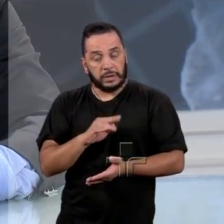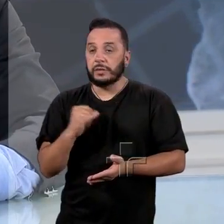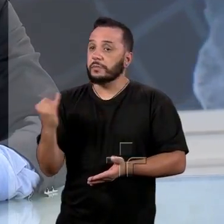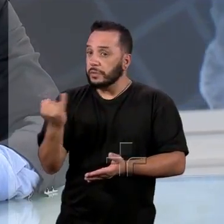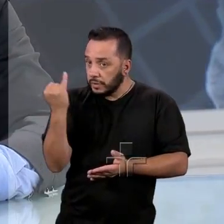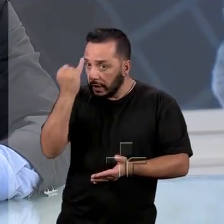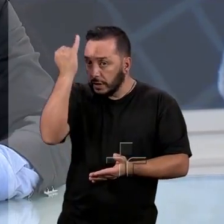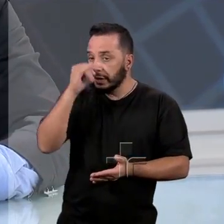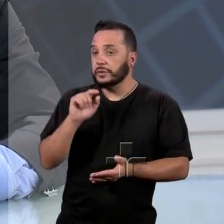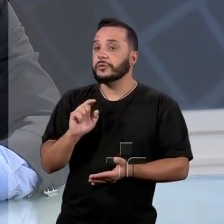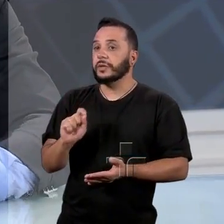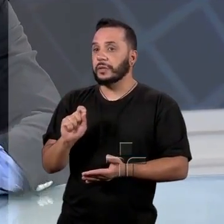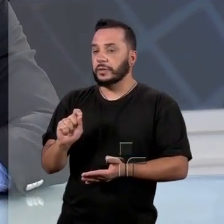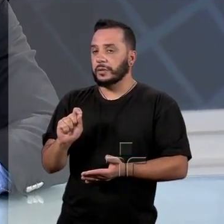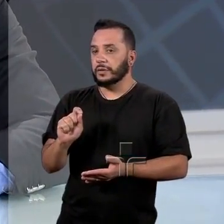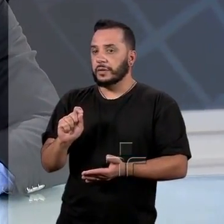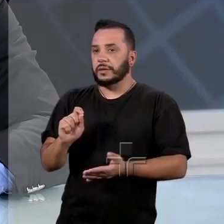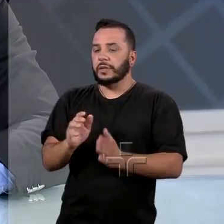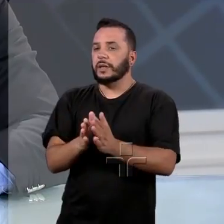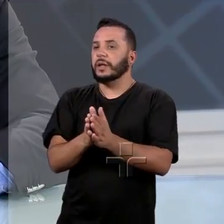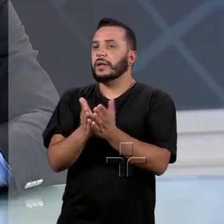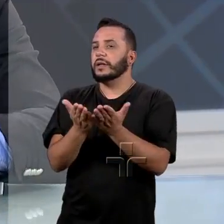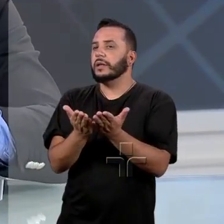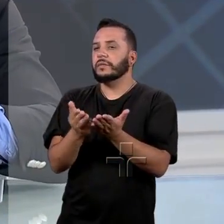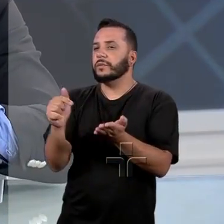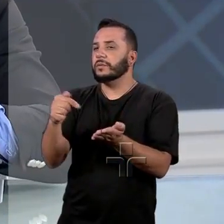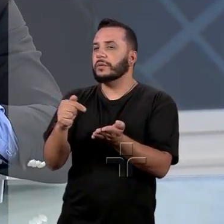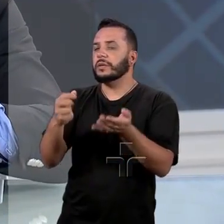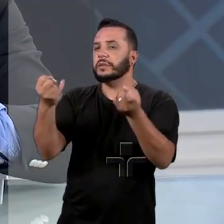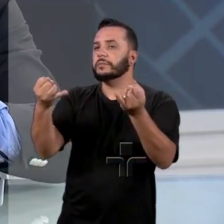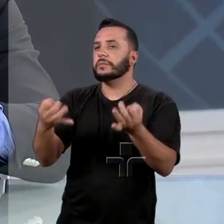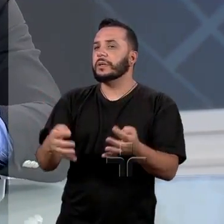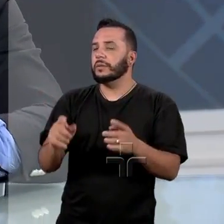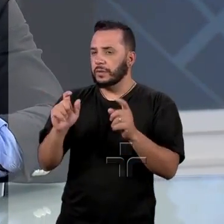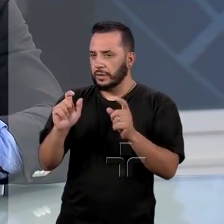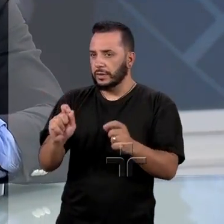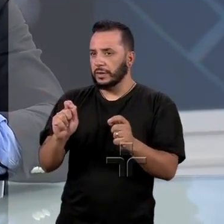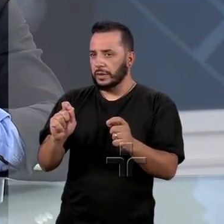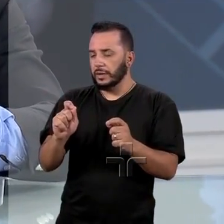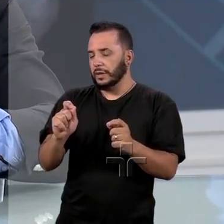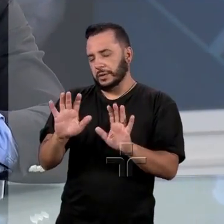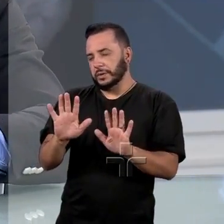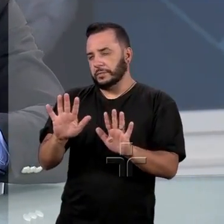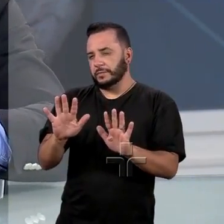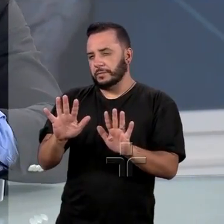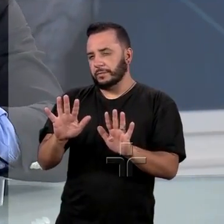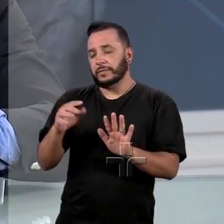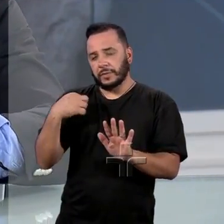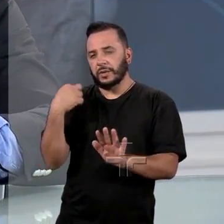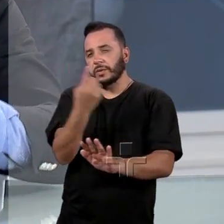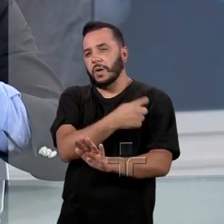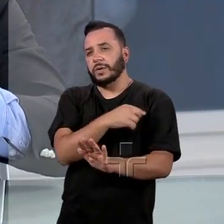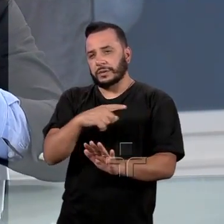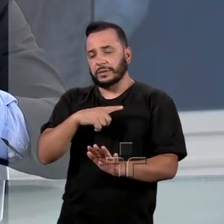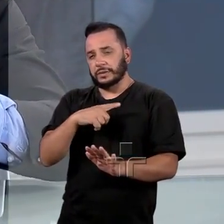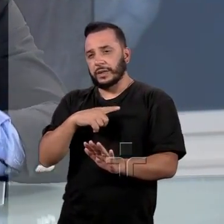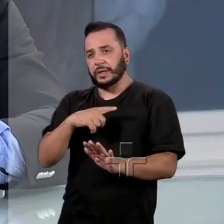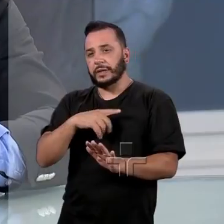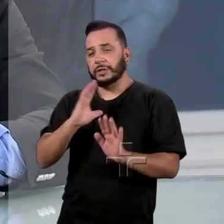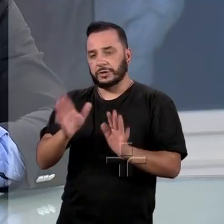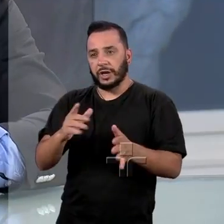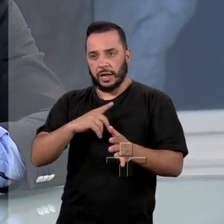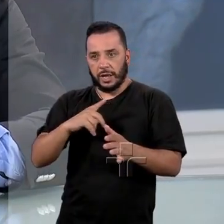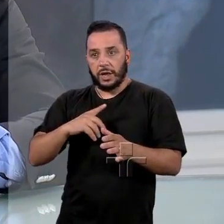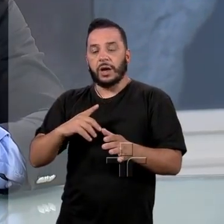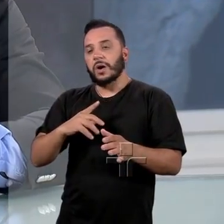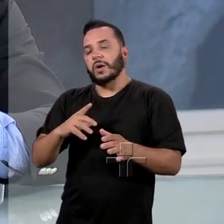importante, que trata de uma dimensão pouco conhecida. Nós temos um concurso literário entre a